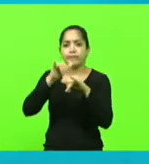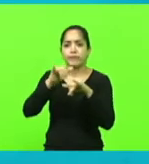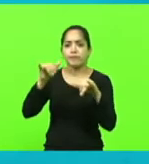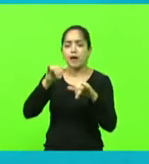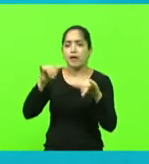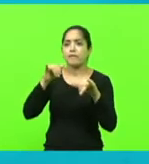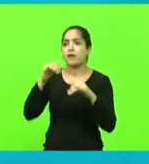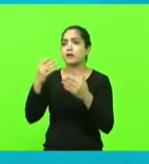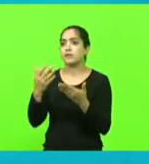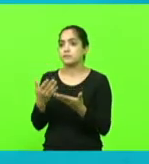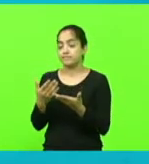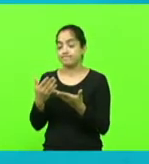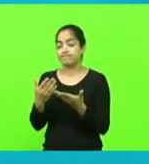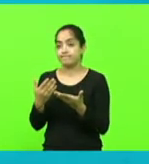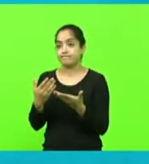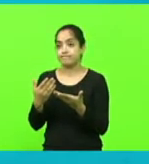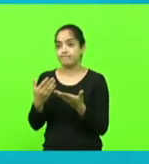1 milhão.